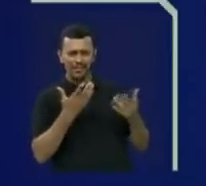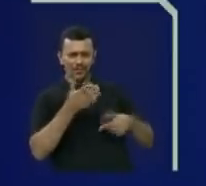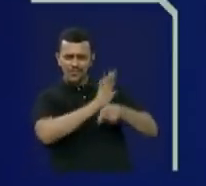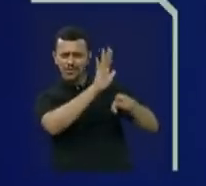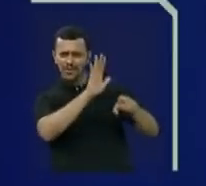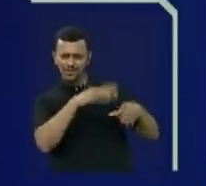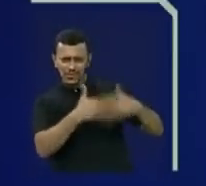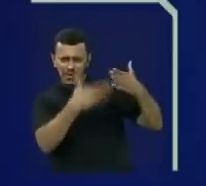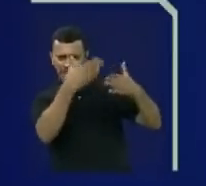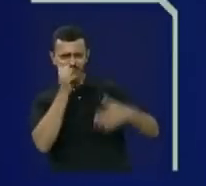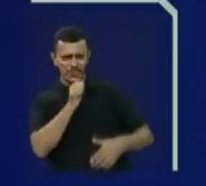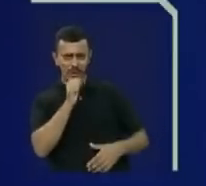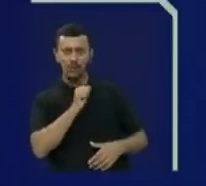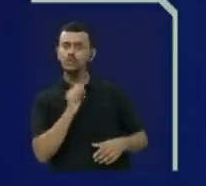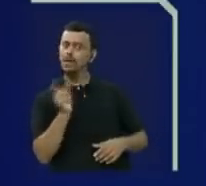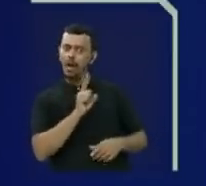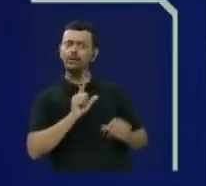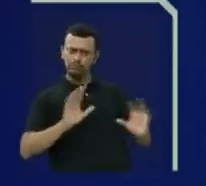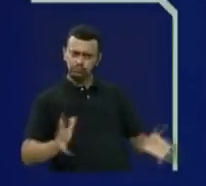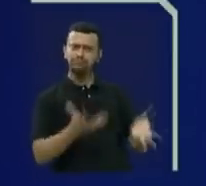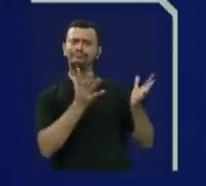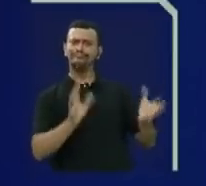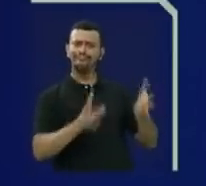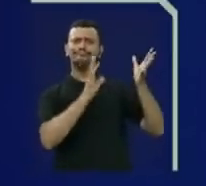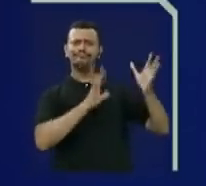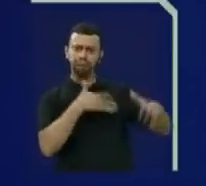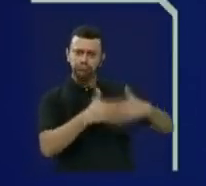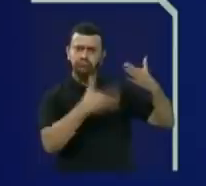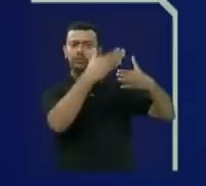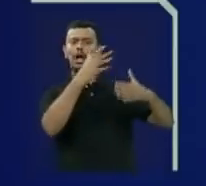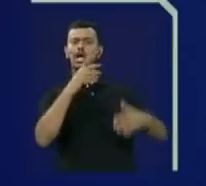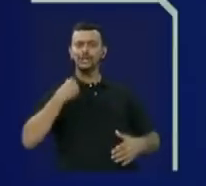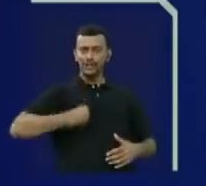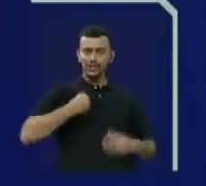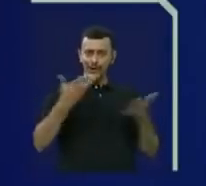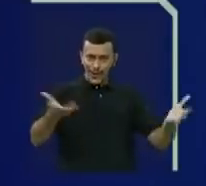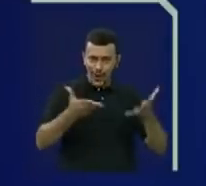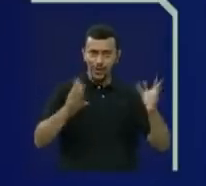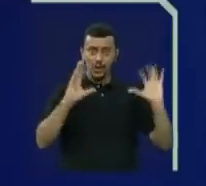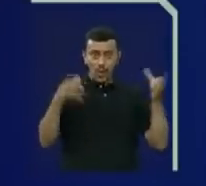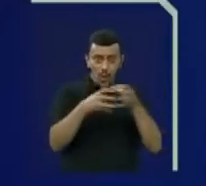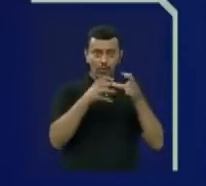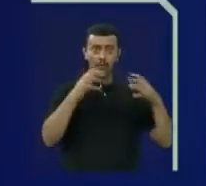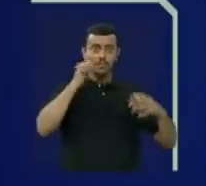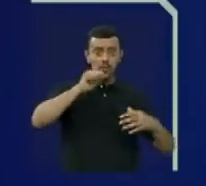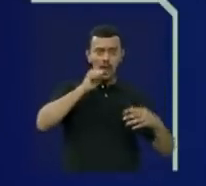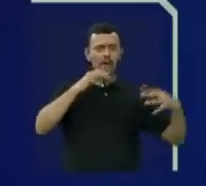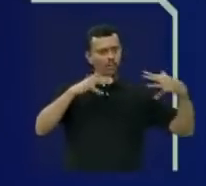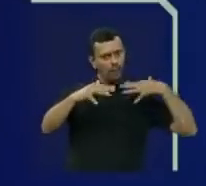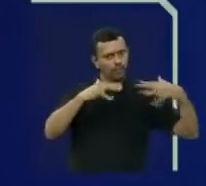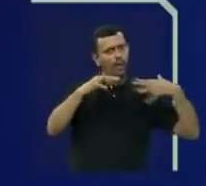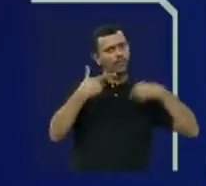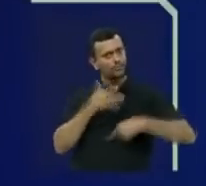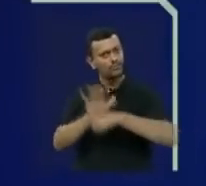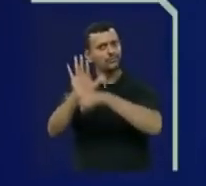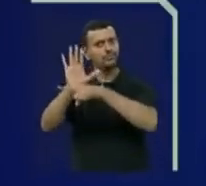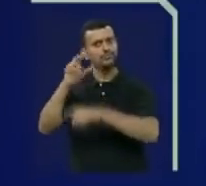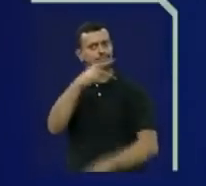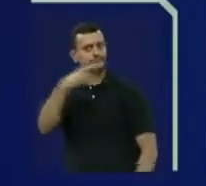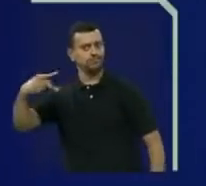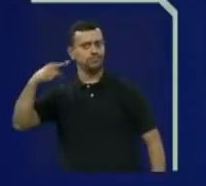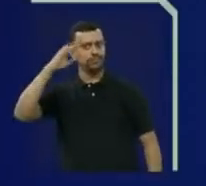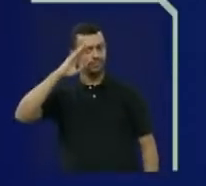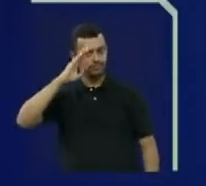mulher. Muito pelo contrário, nós temos visto movimentos crescentes de apoio feminino à candidatura do nosso presidente